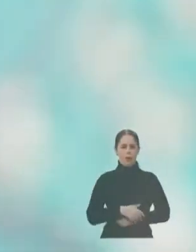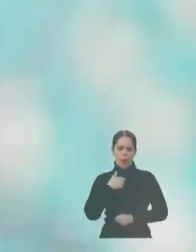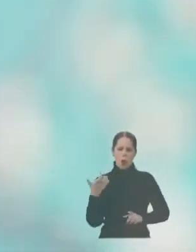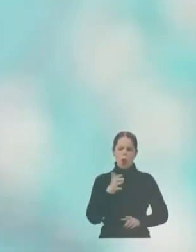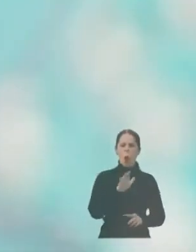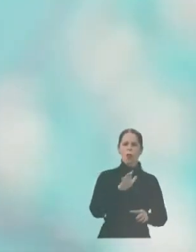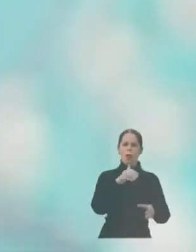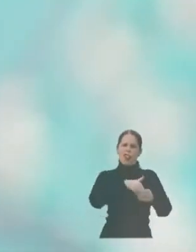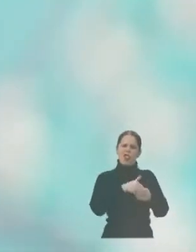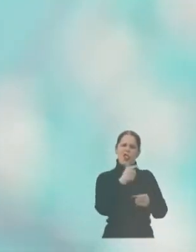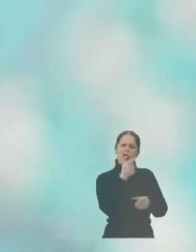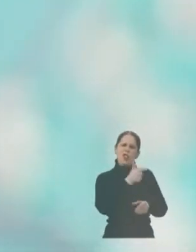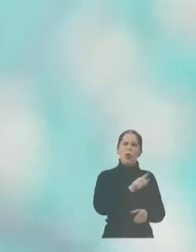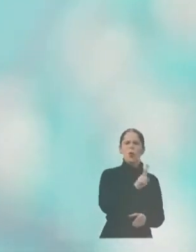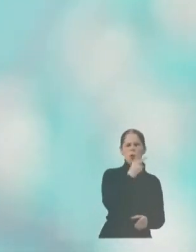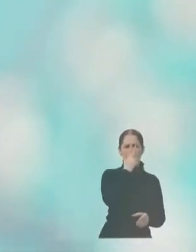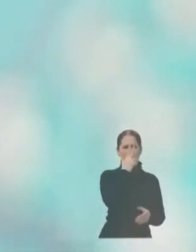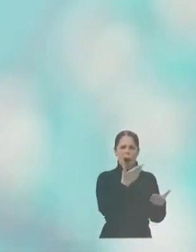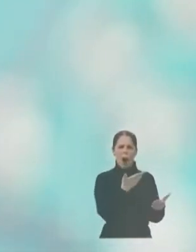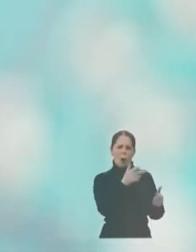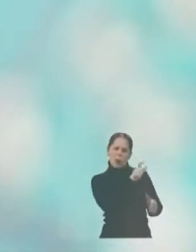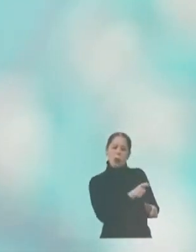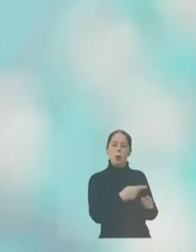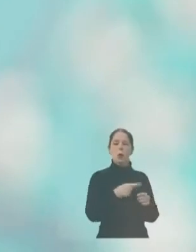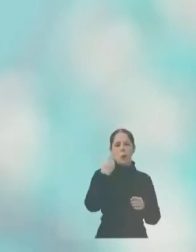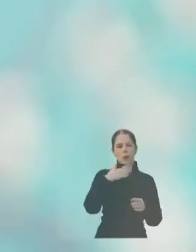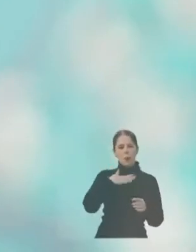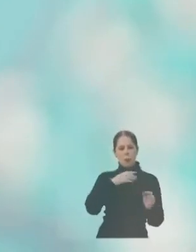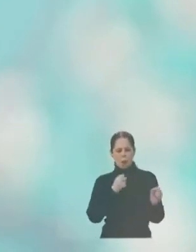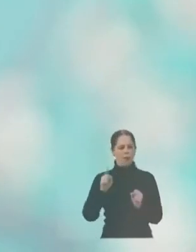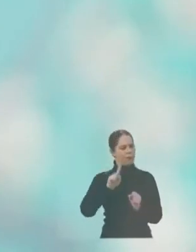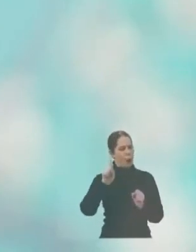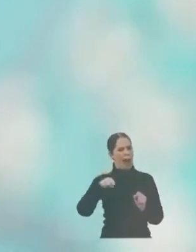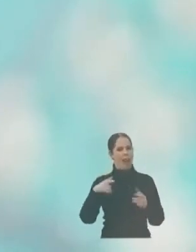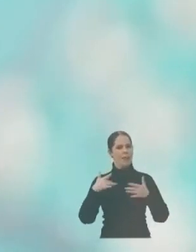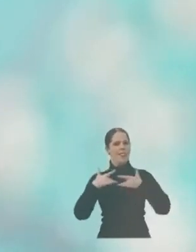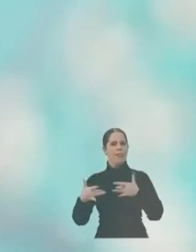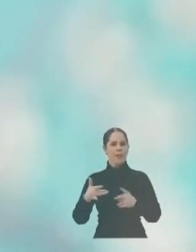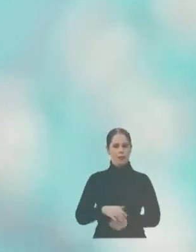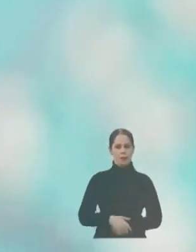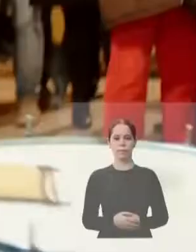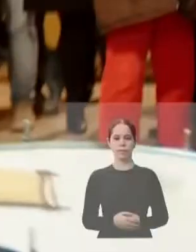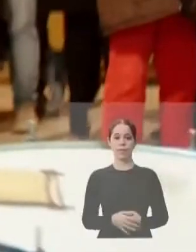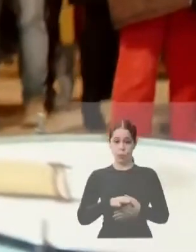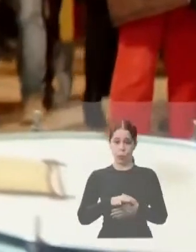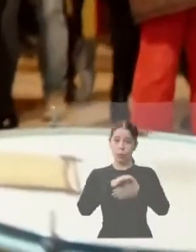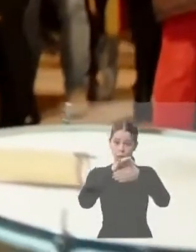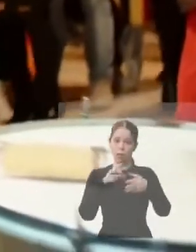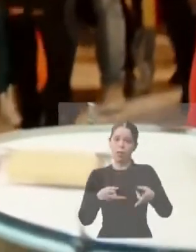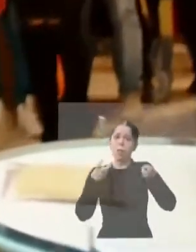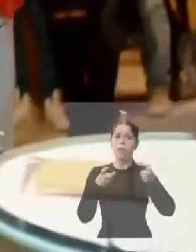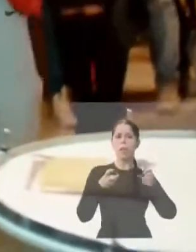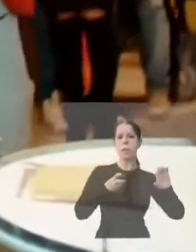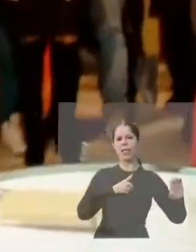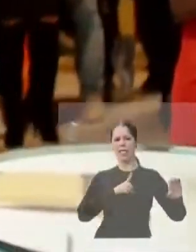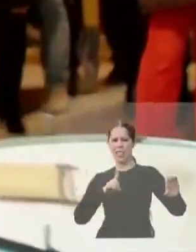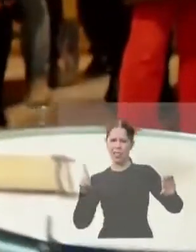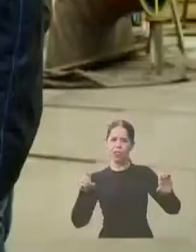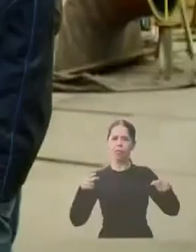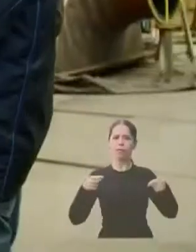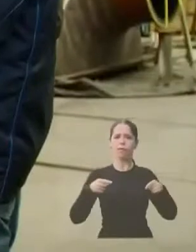liderança. Eu sou contra a reeleição porque política, para mim, não é sobre poder, é sobre servir. Um líder que vê